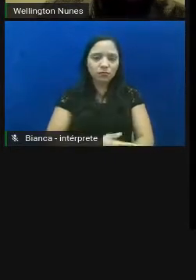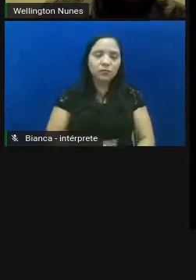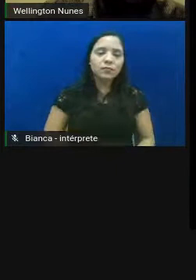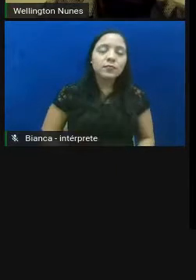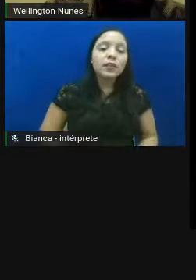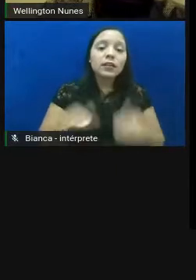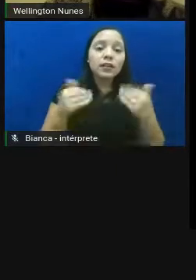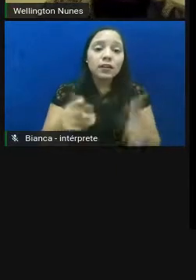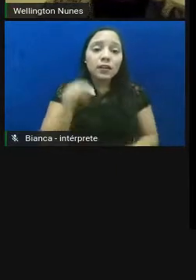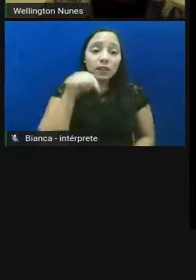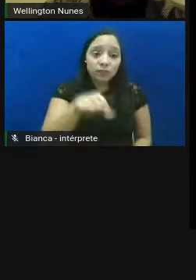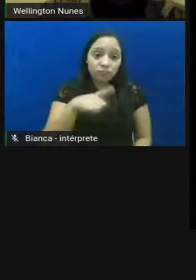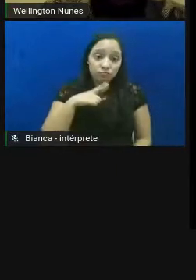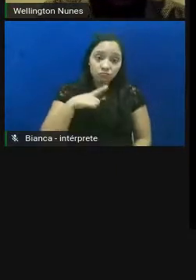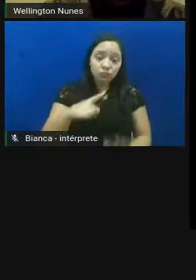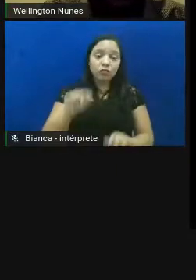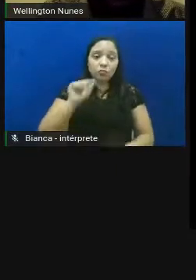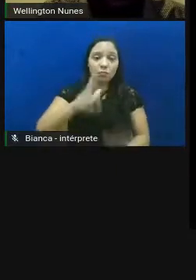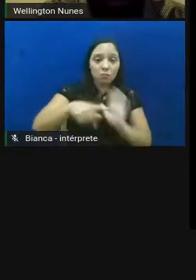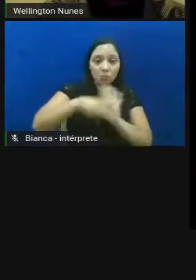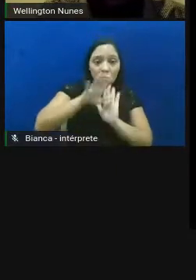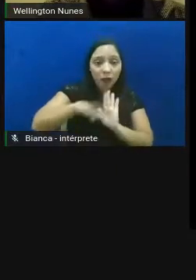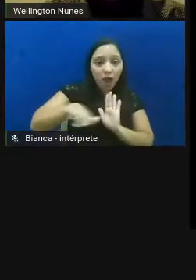Aqui também, né, áreas de risco aí